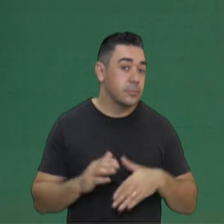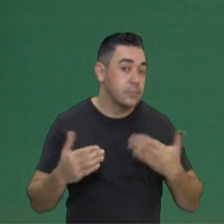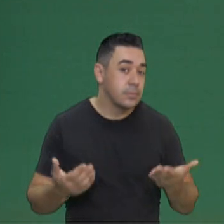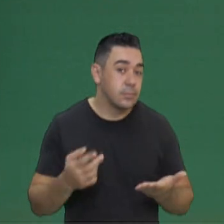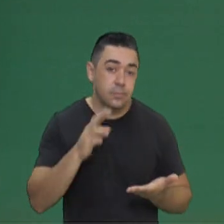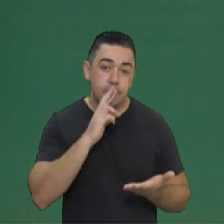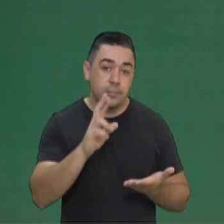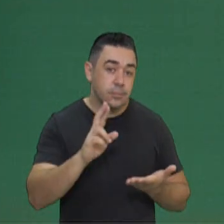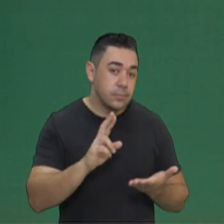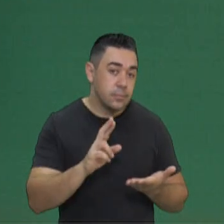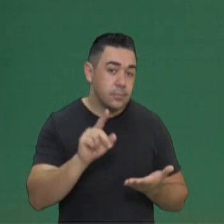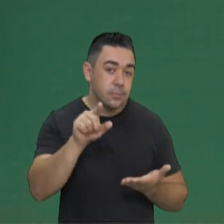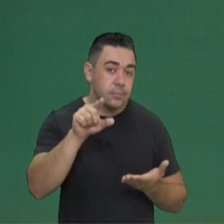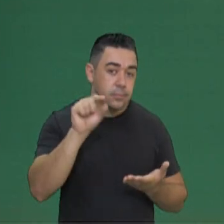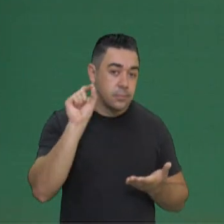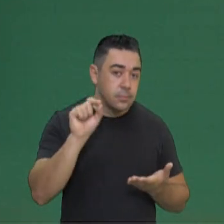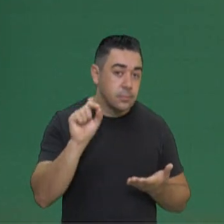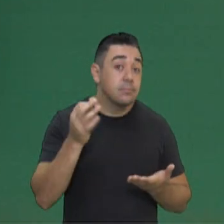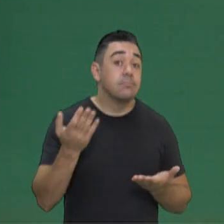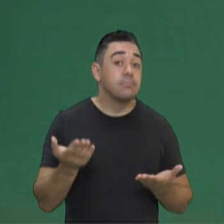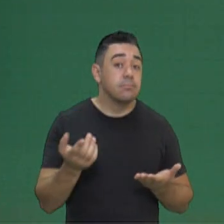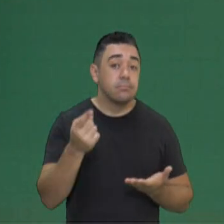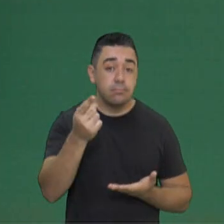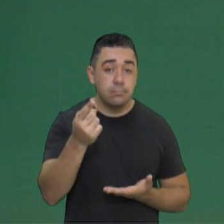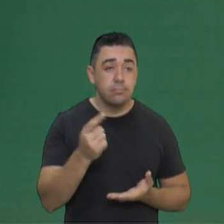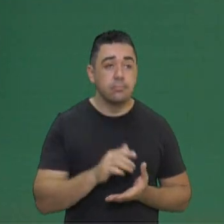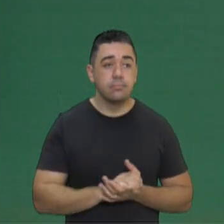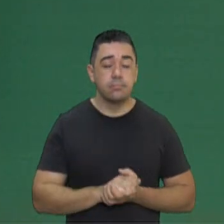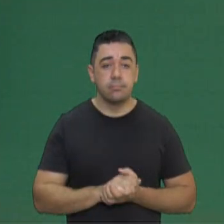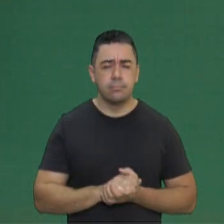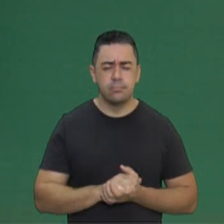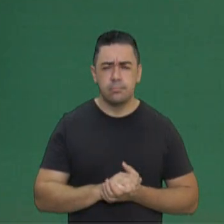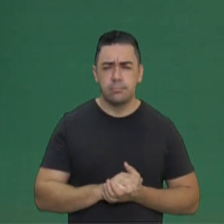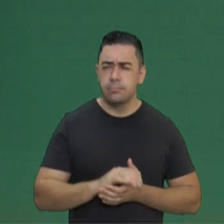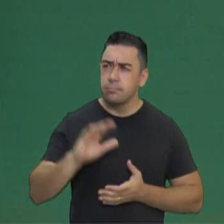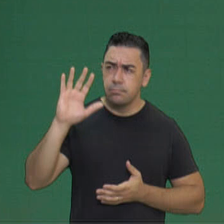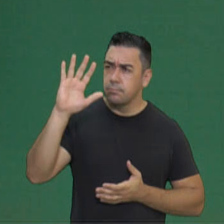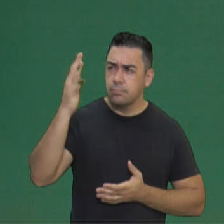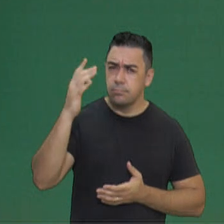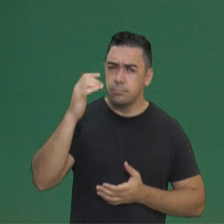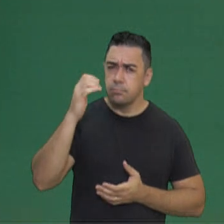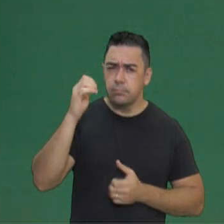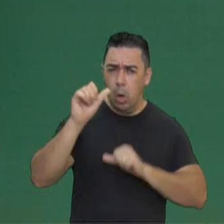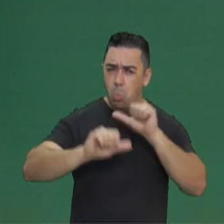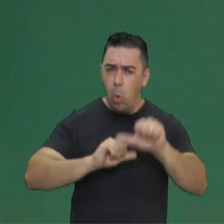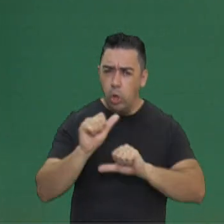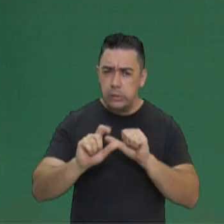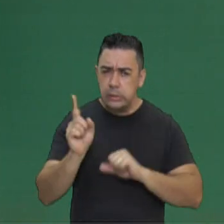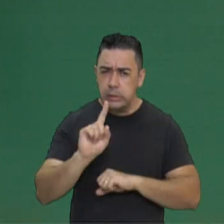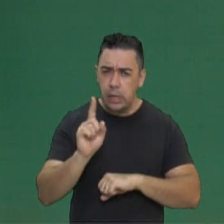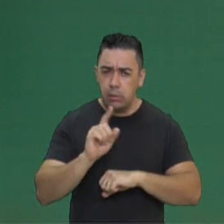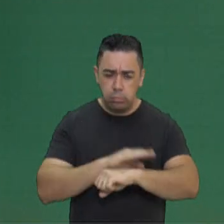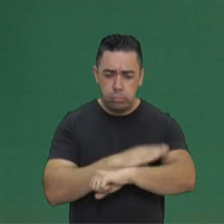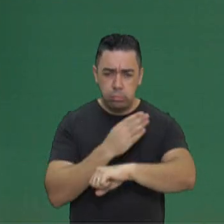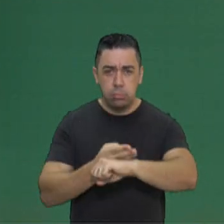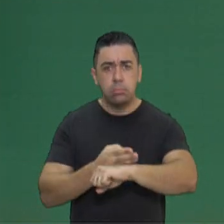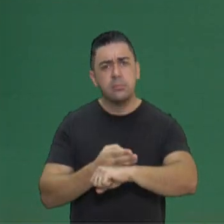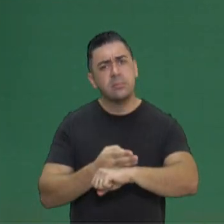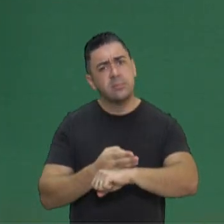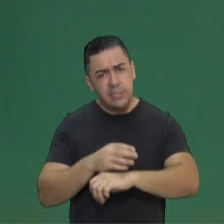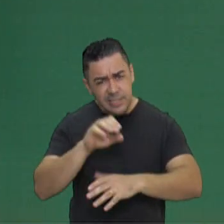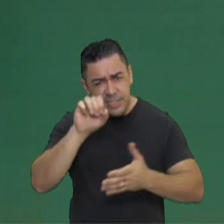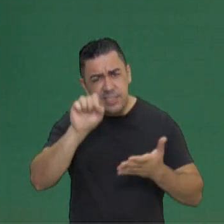Qual foi a resposta escolhida por você aí? O tempo não pode mudar ao longo do dia? Como não?